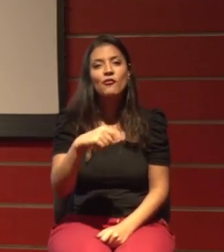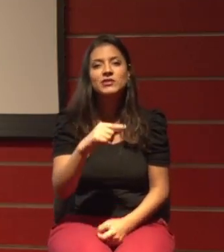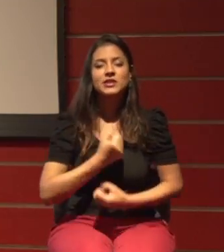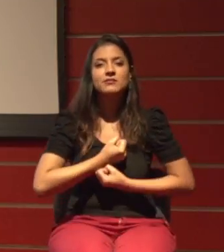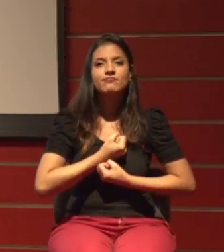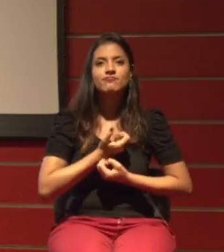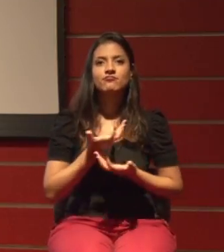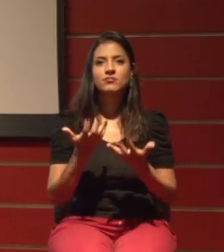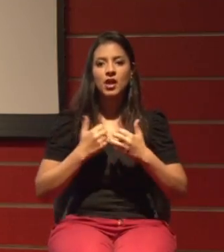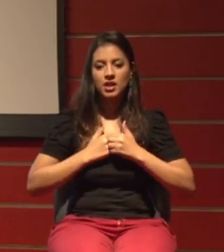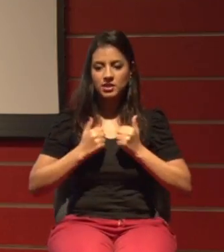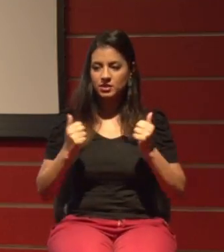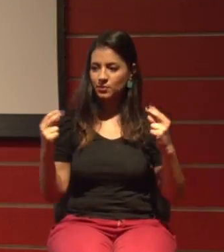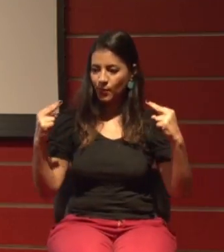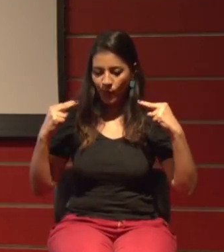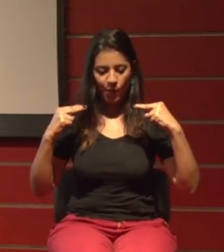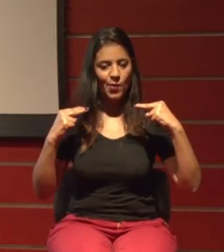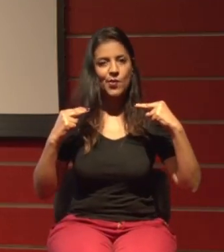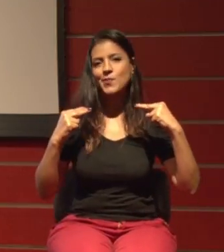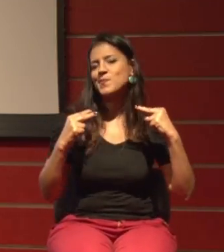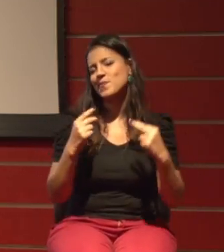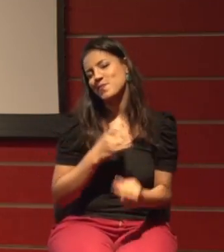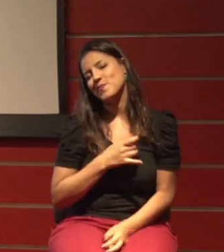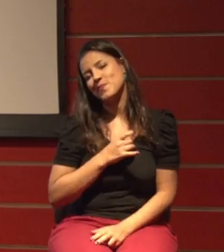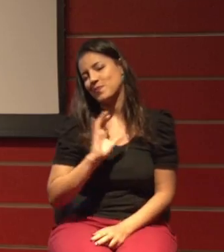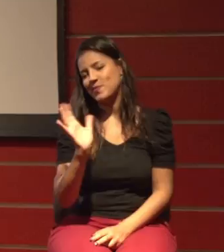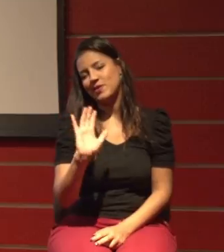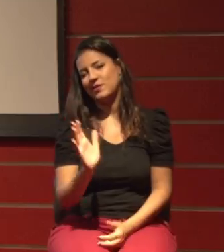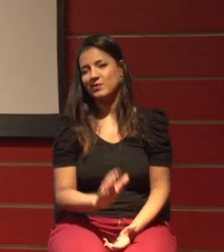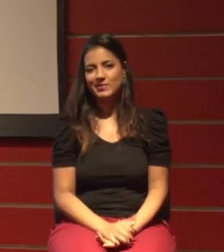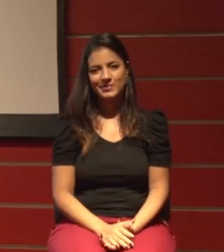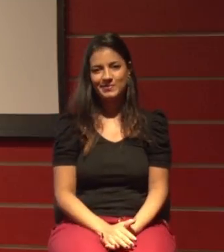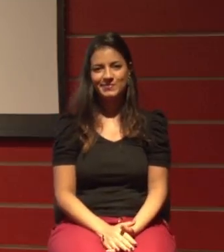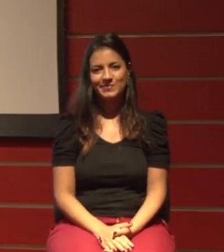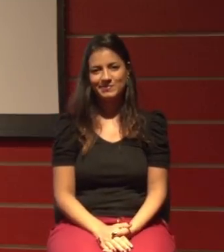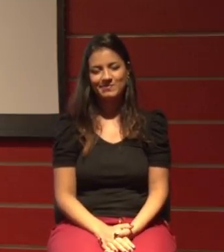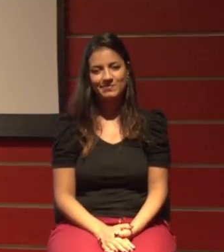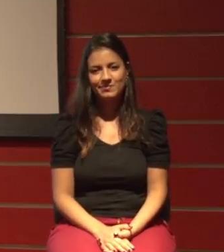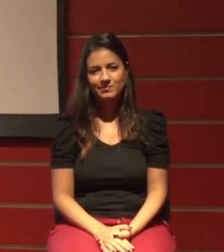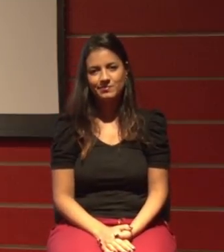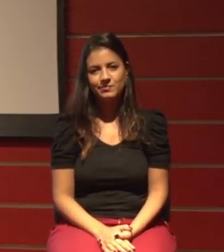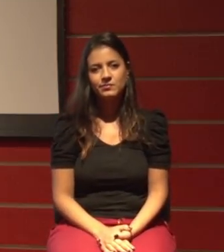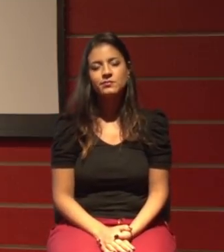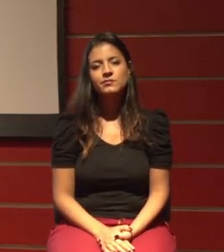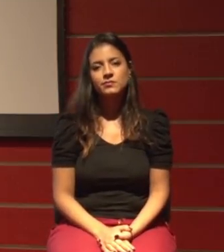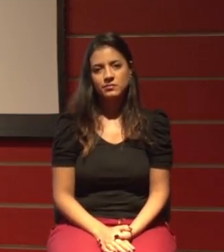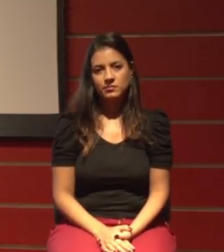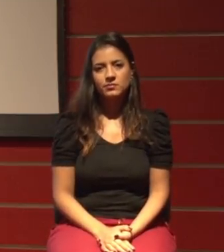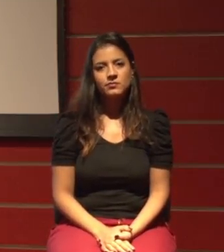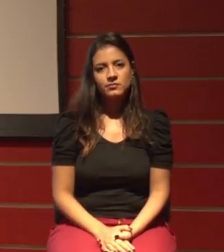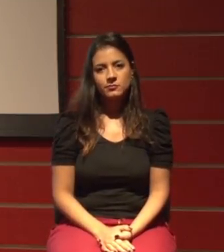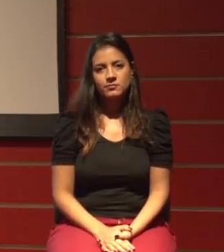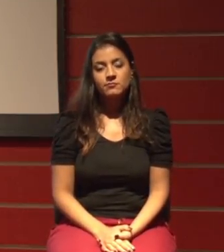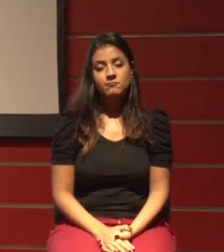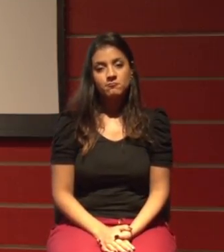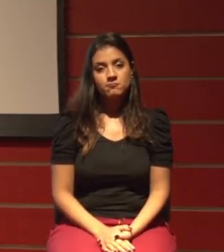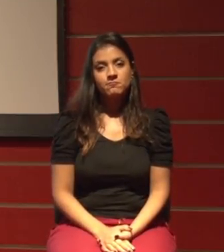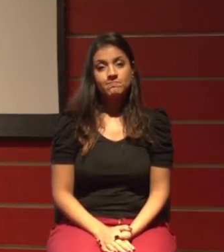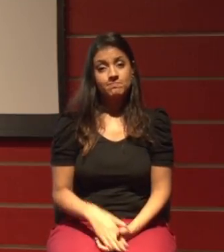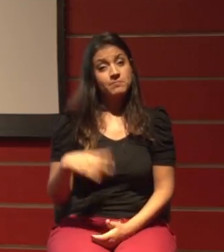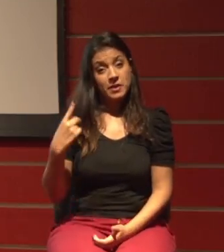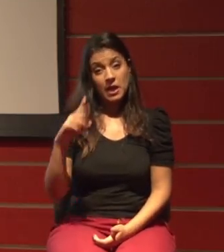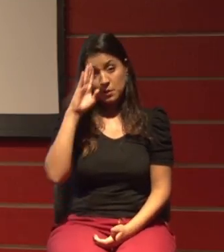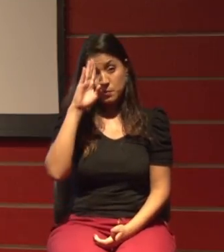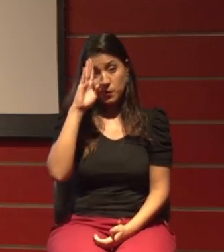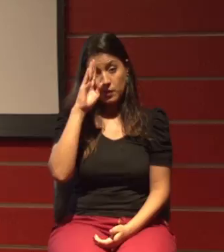expor né Eh que mais um mundo o mundo do introdução ao mundo do protagonista